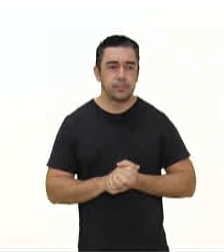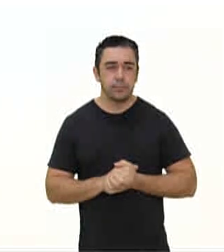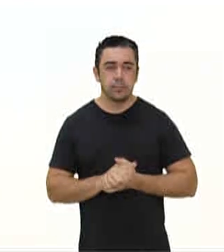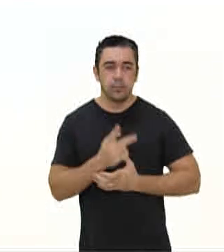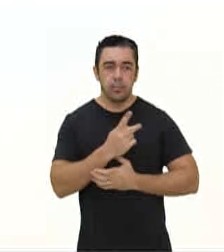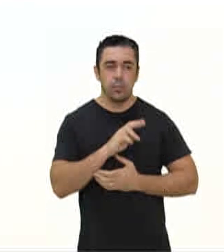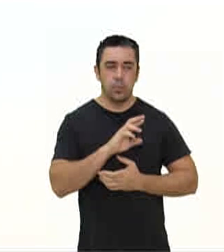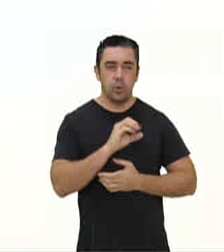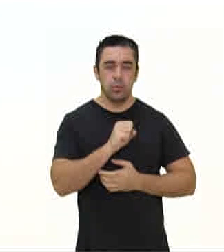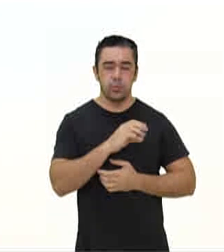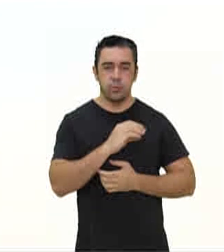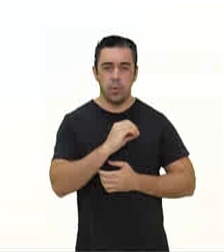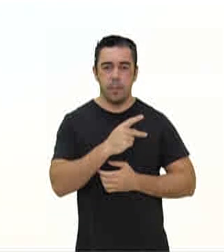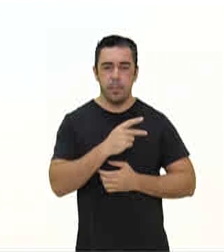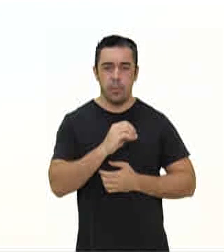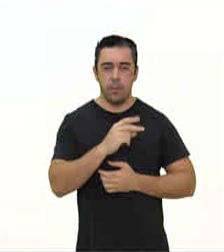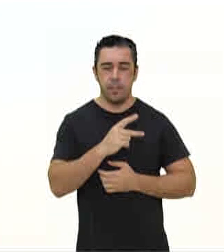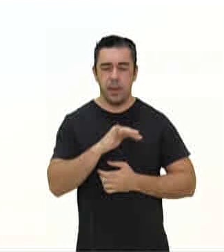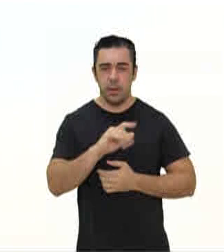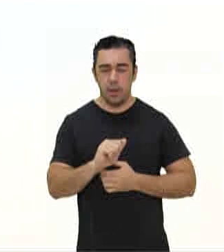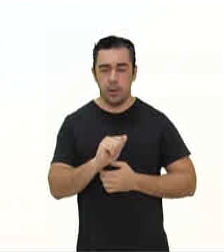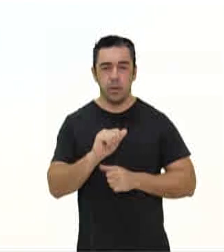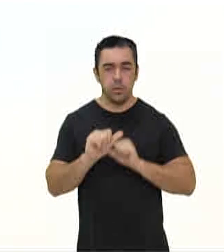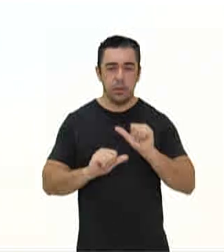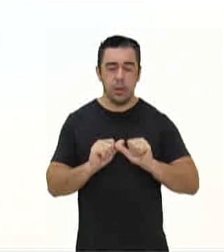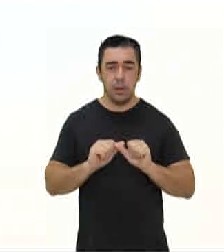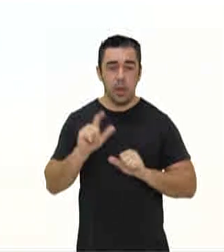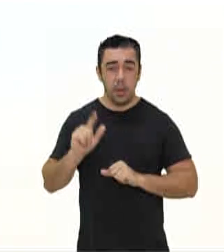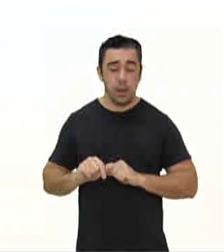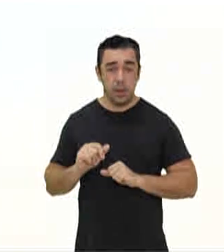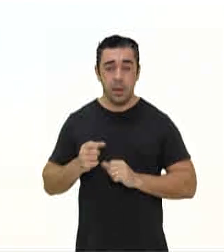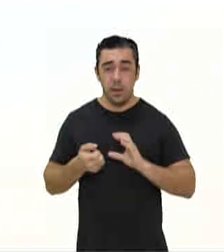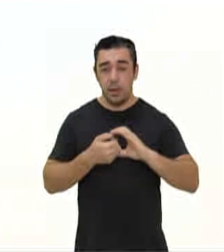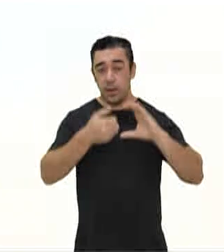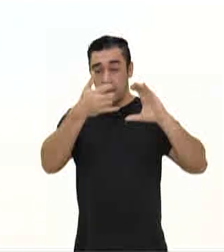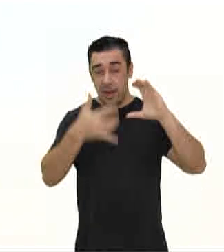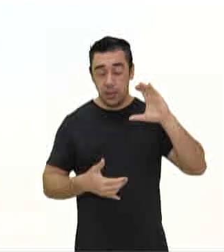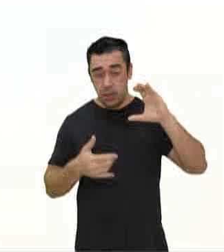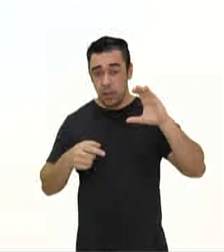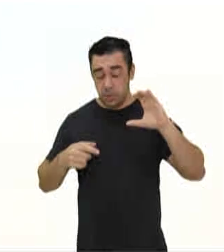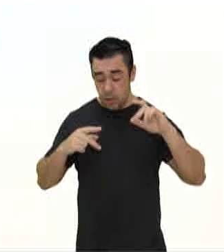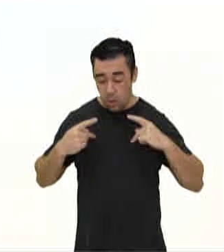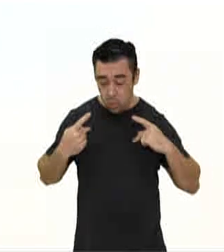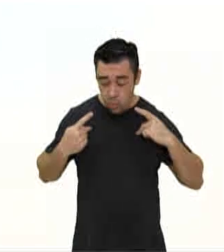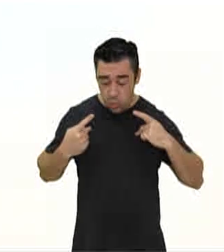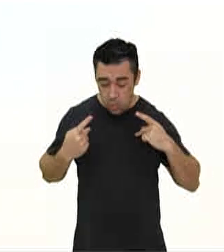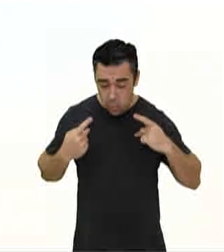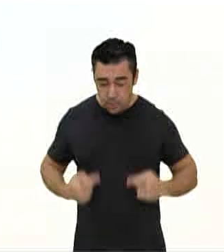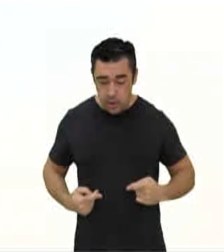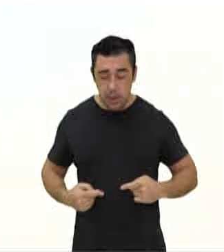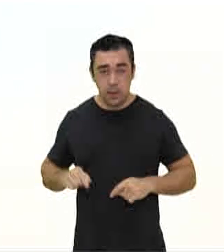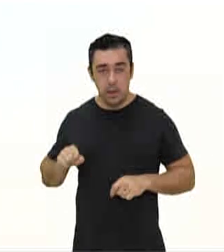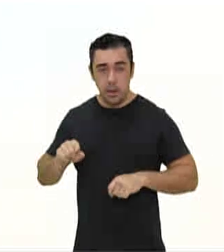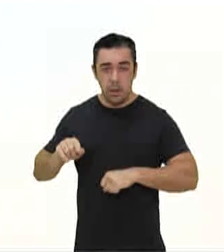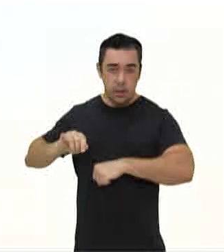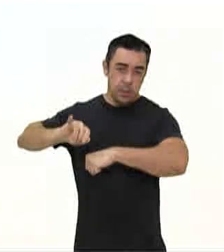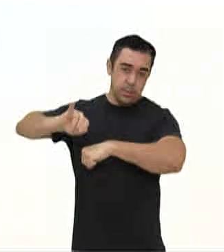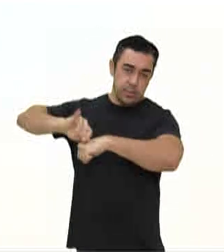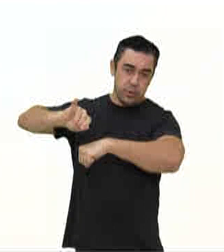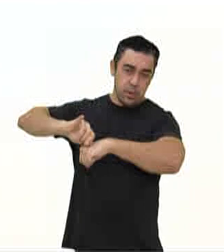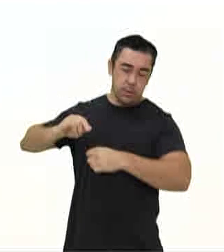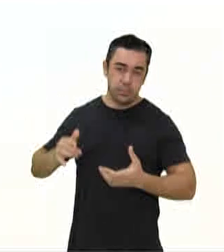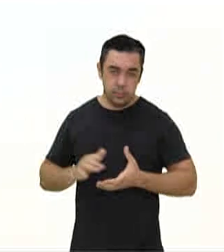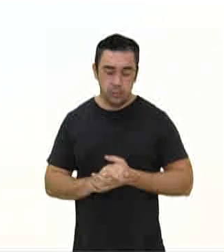Prosopopeia ou personificação significa atribuir a seres inanimados, sem vida, características de